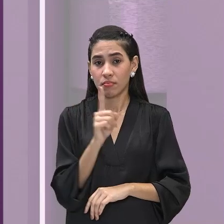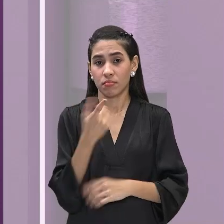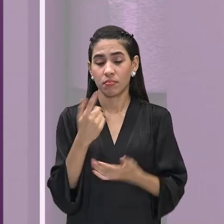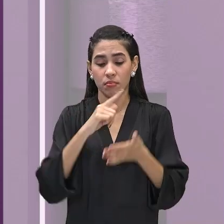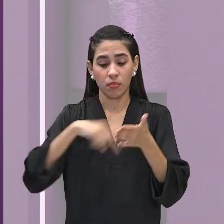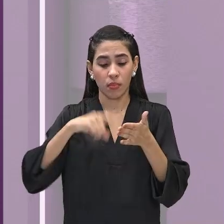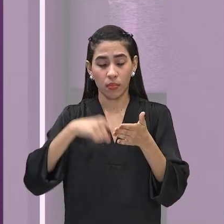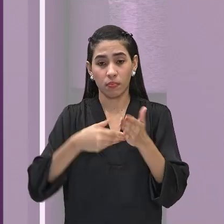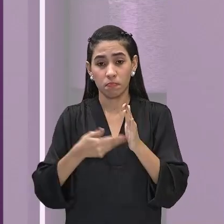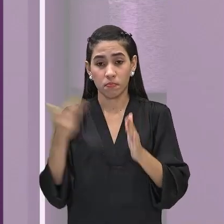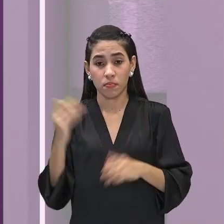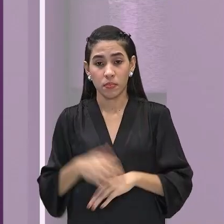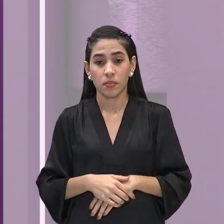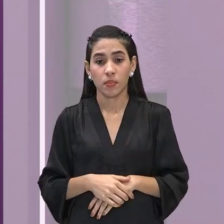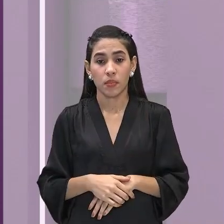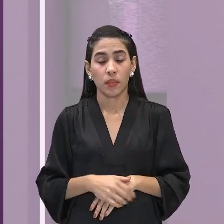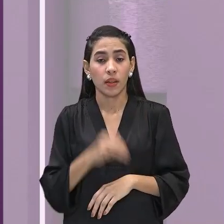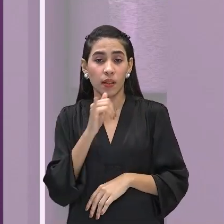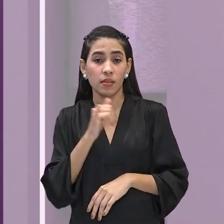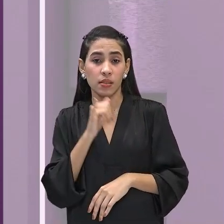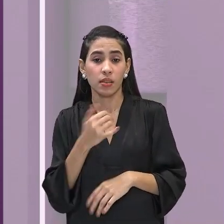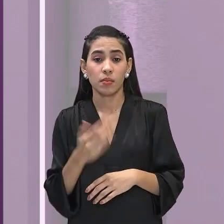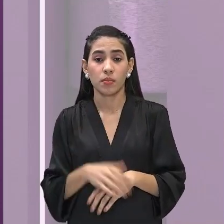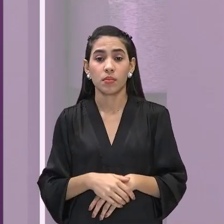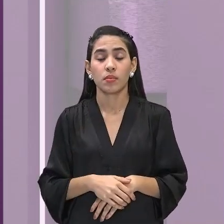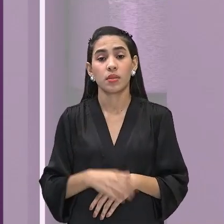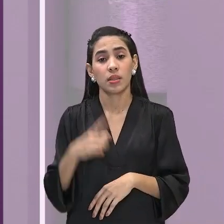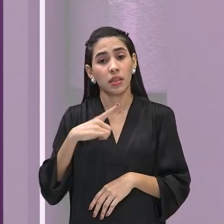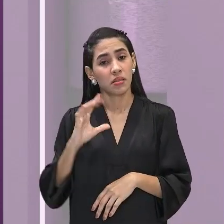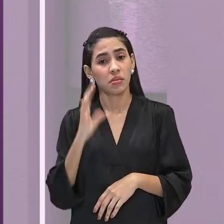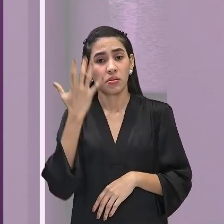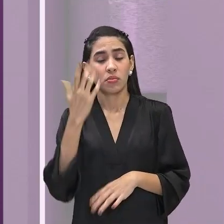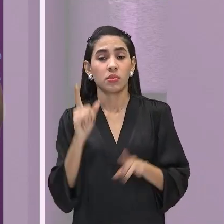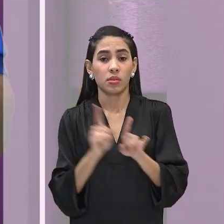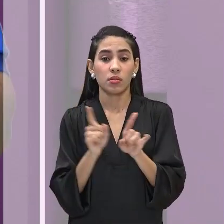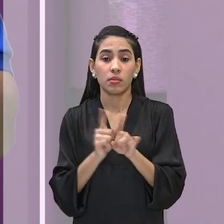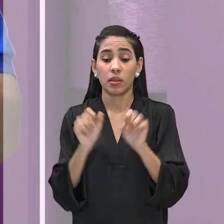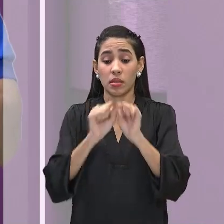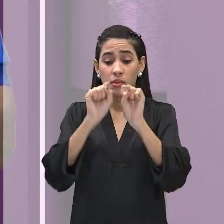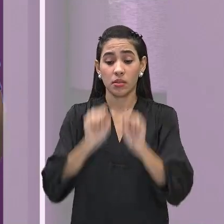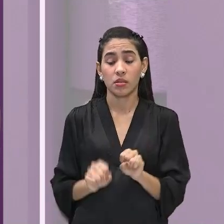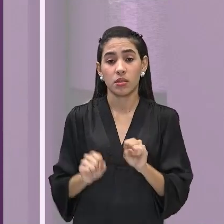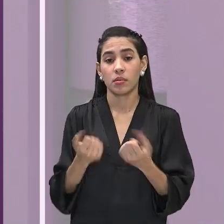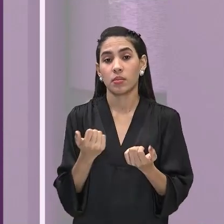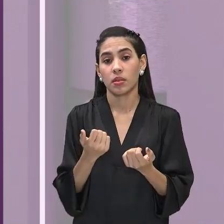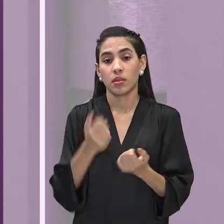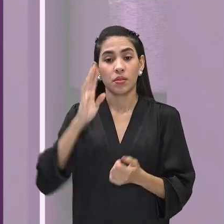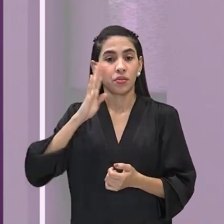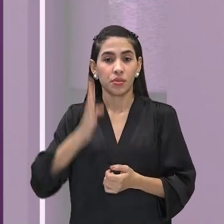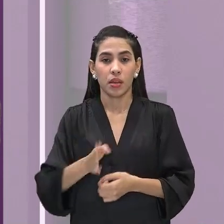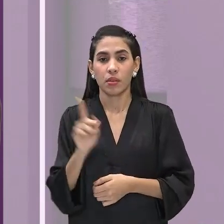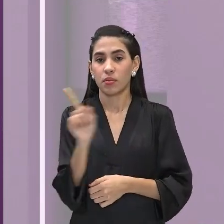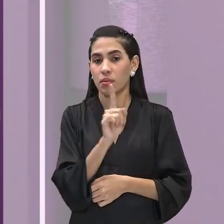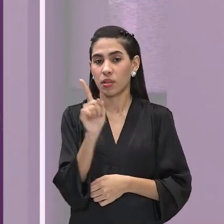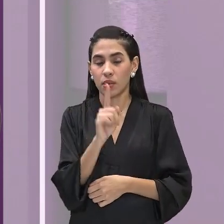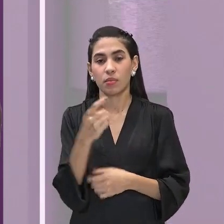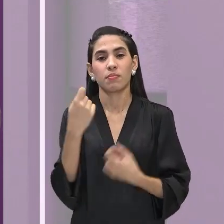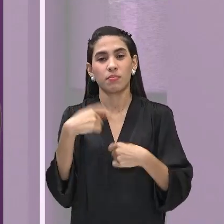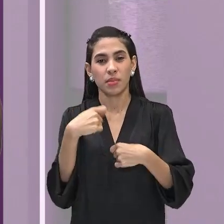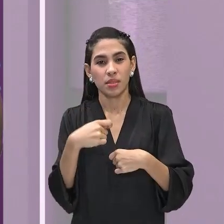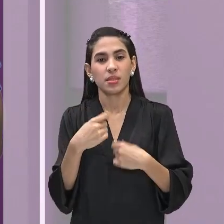de termos opostos. Há exemplos aí, há situações, há sistemas que não são diretos e que precisam